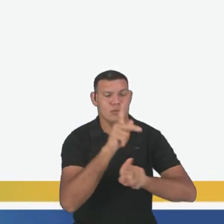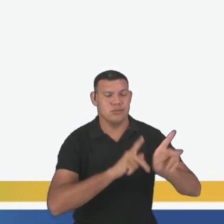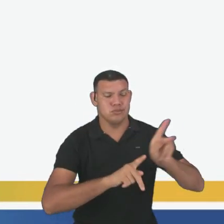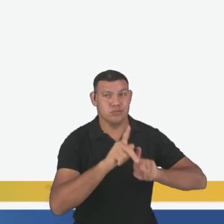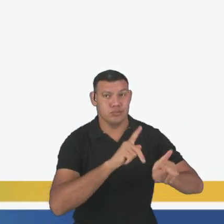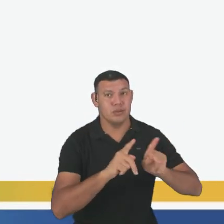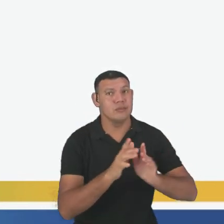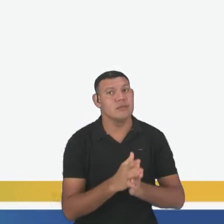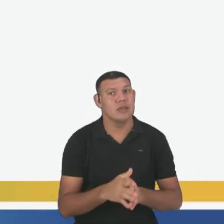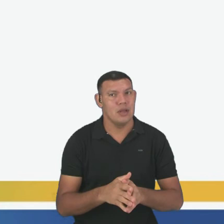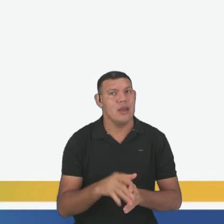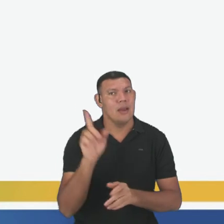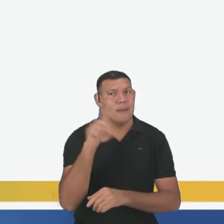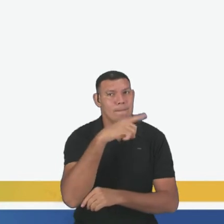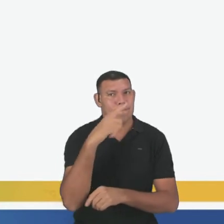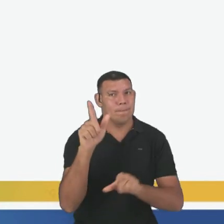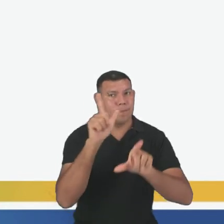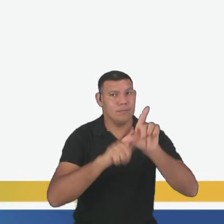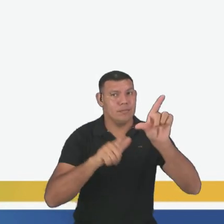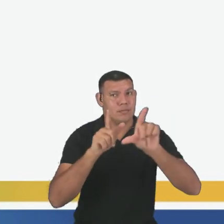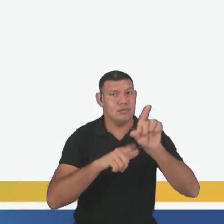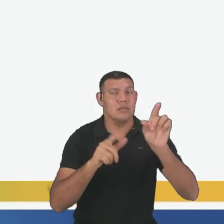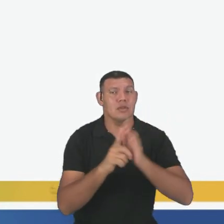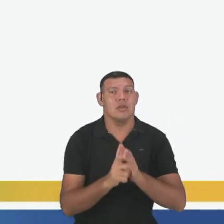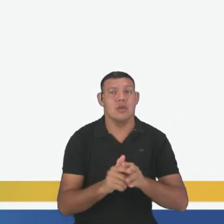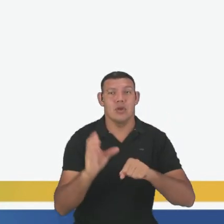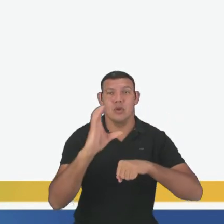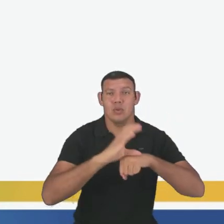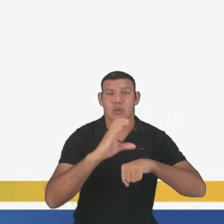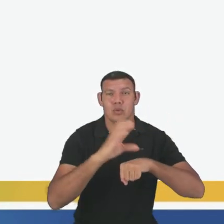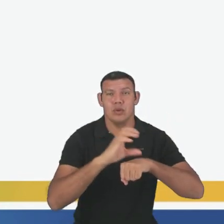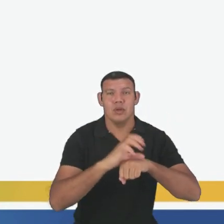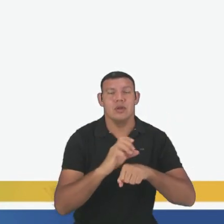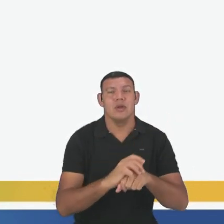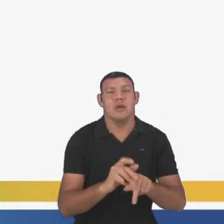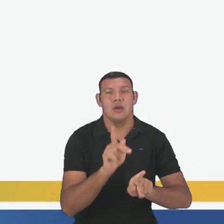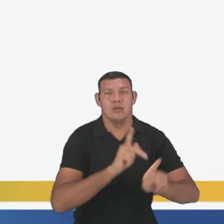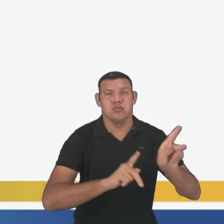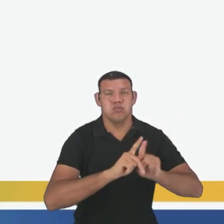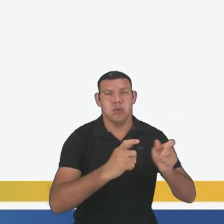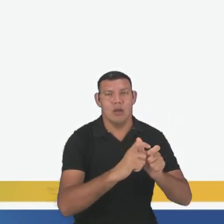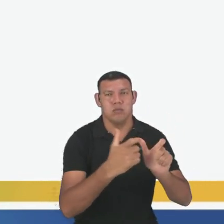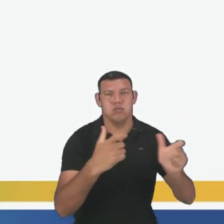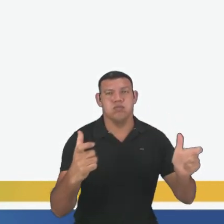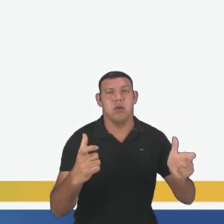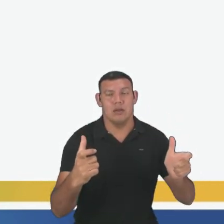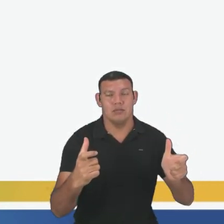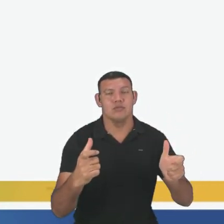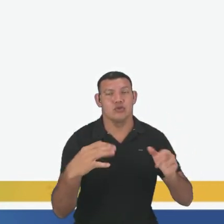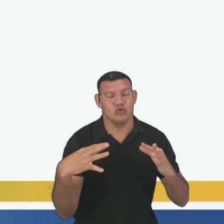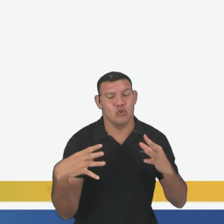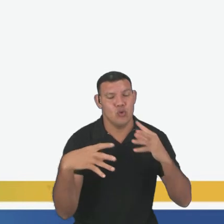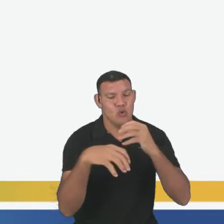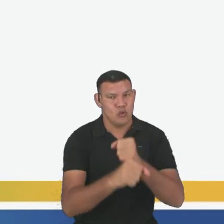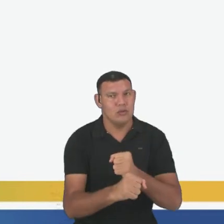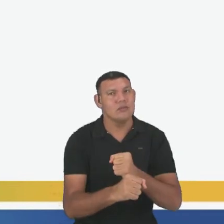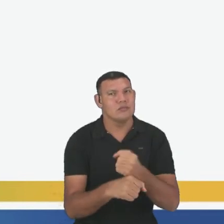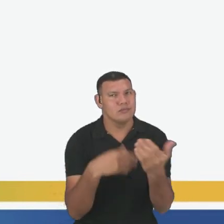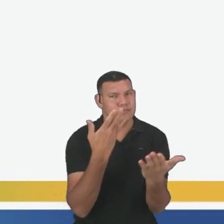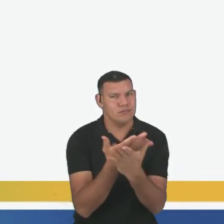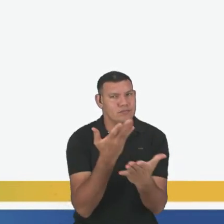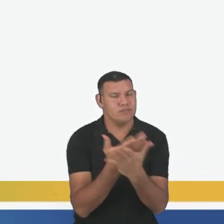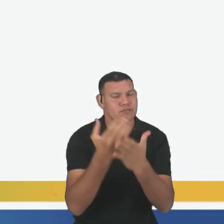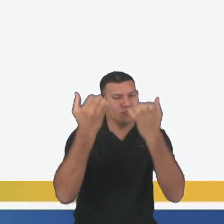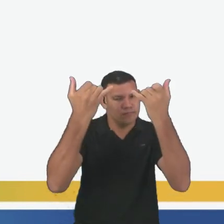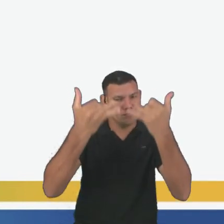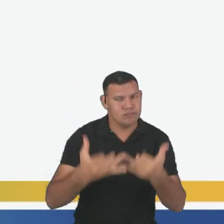Sabendo disso, assinale a alternativa que indica o continente mais populoso em termos absolutos. Isso nós vimos na aula, durante a